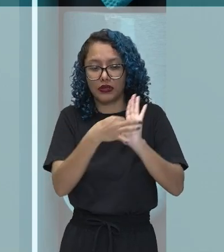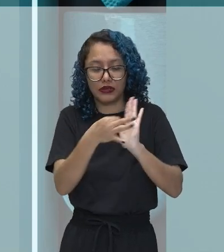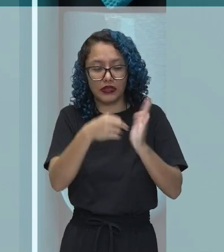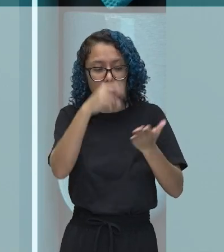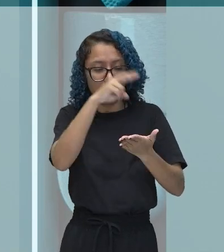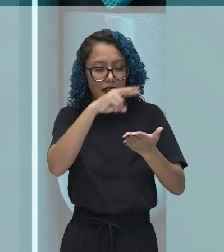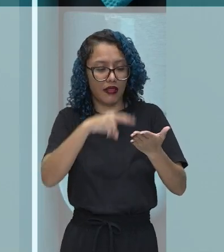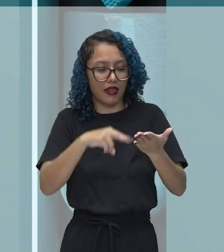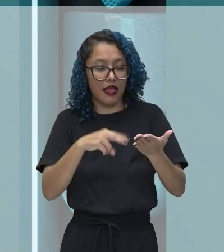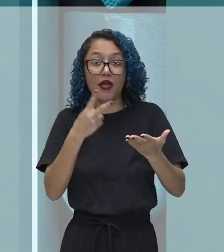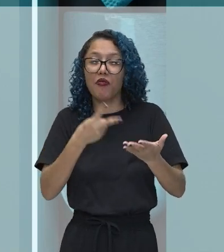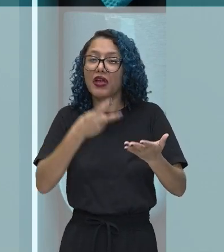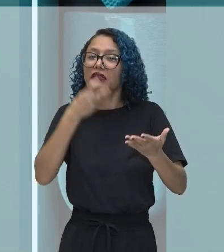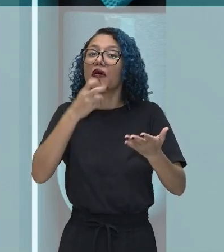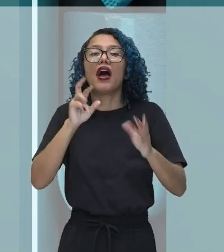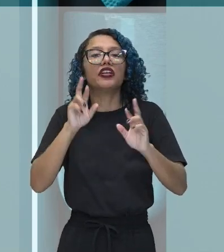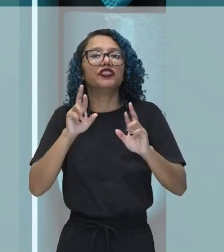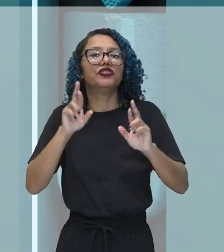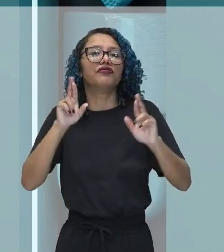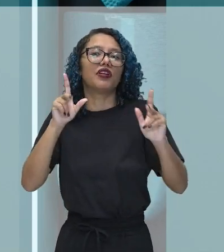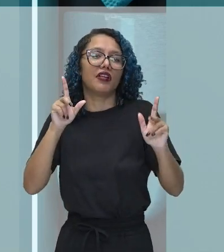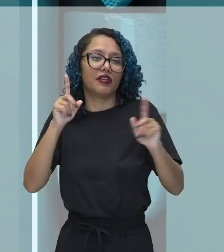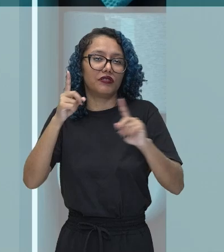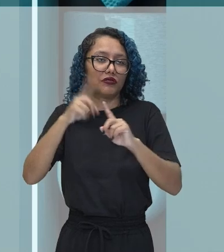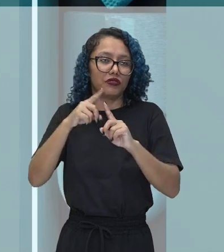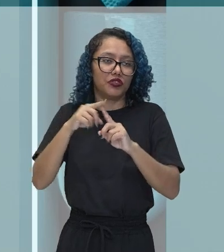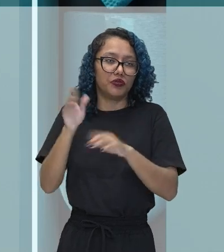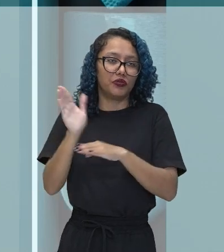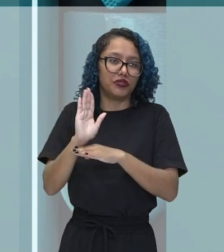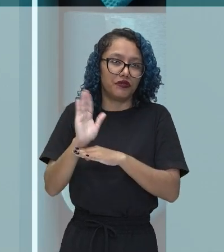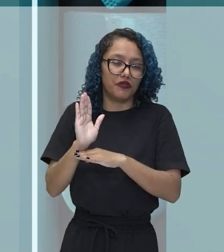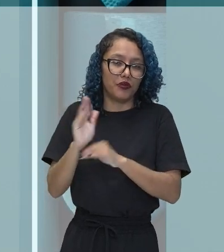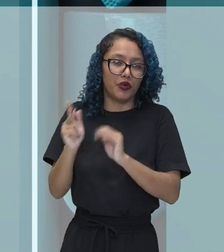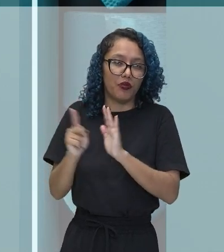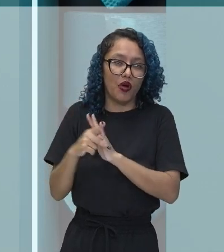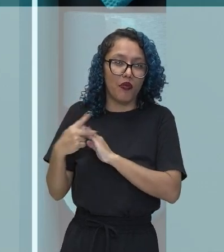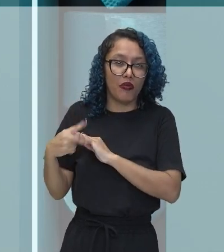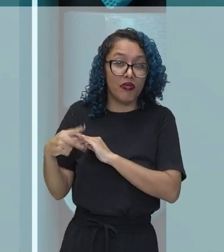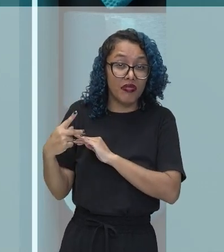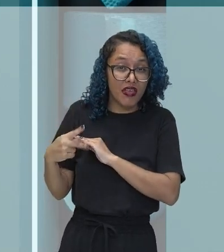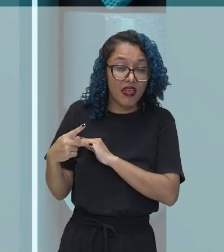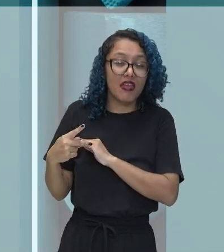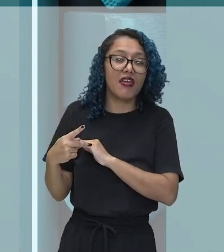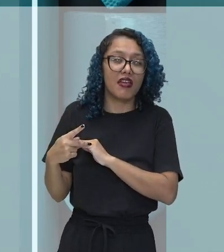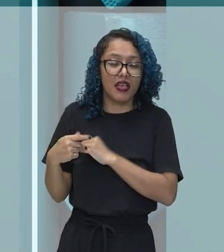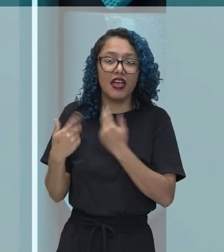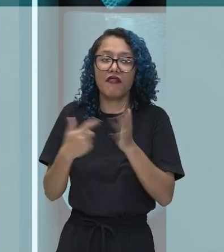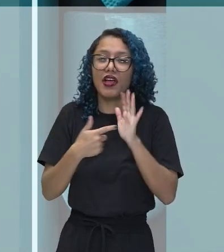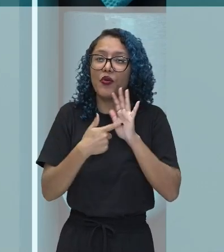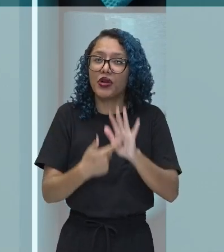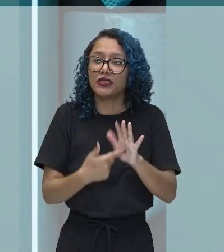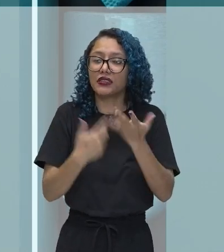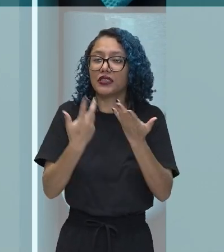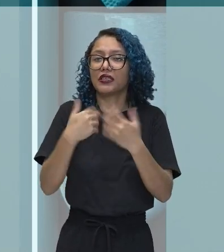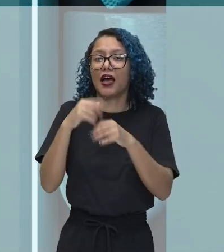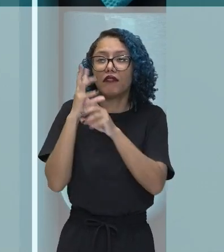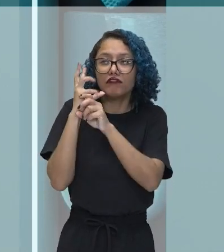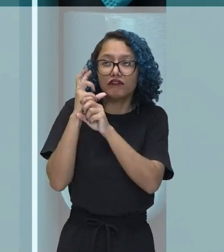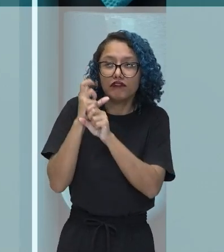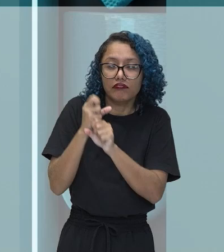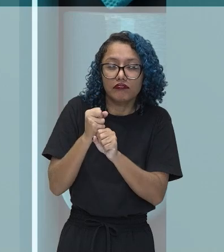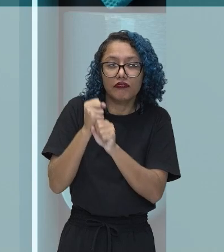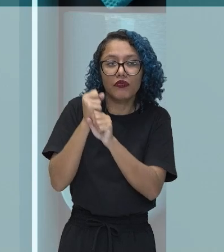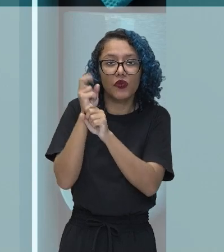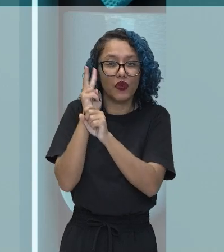fazia anteriormente. Por isso ele vai apresentar as obras anteriores, o histórico desse diretor,